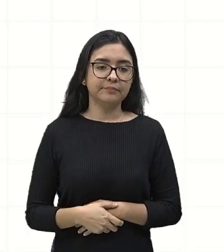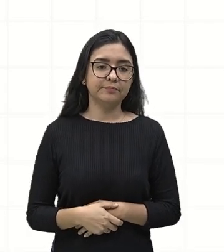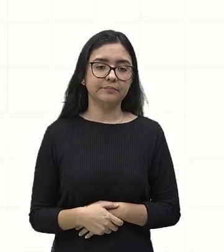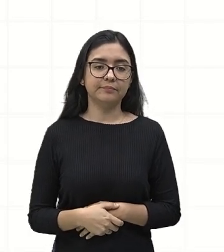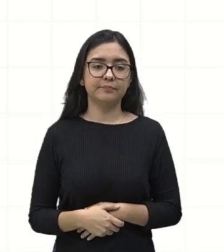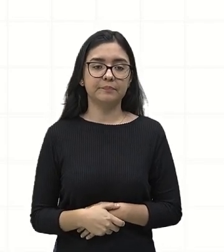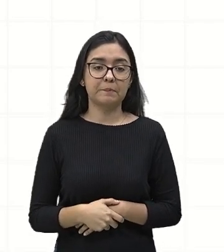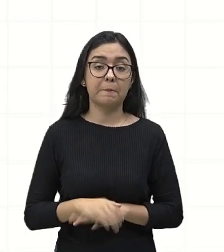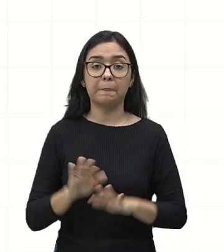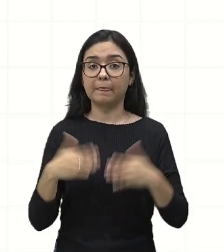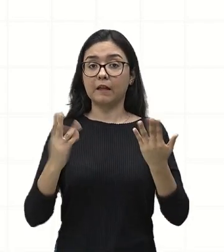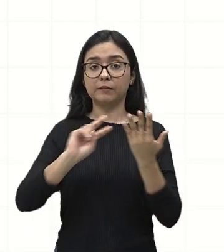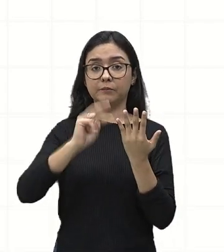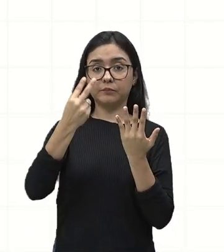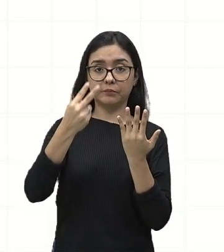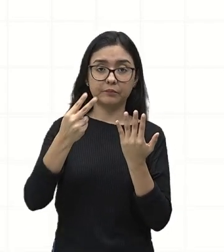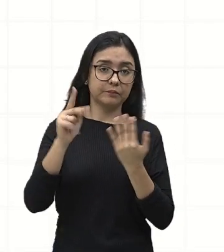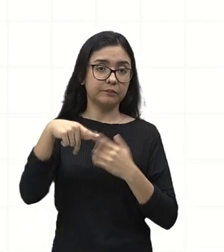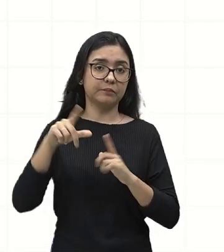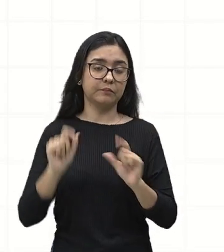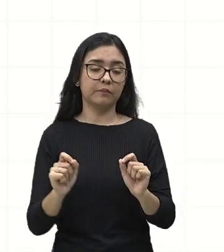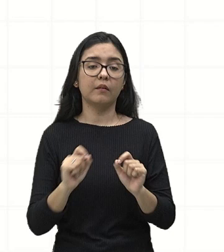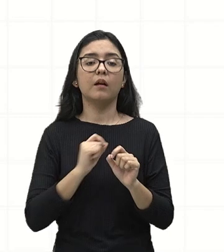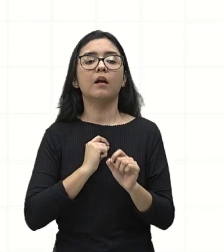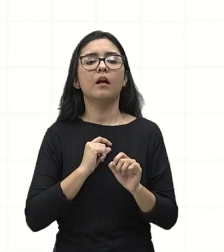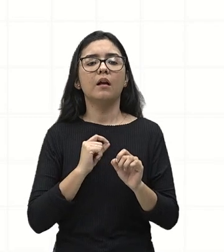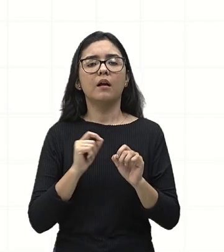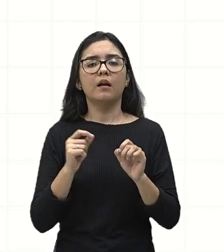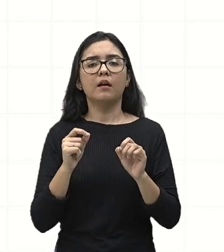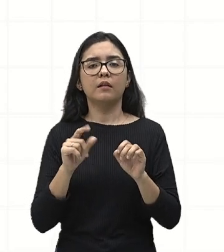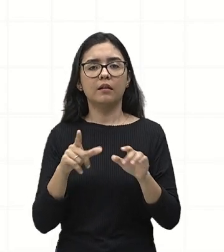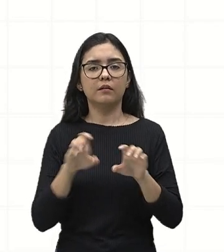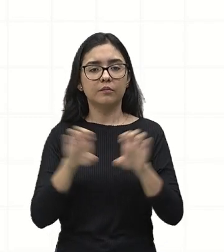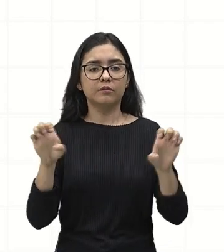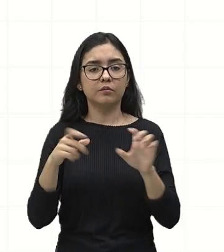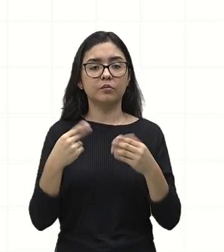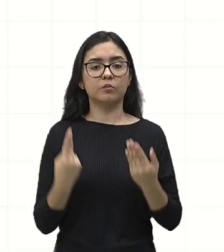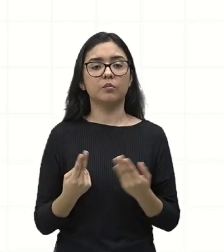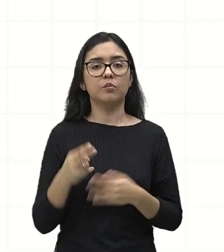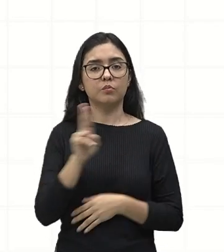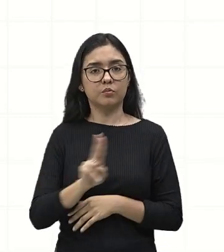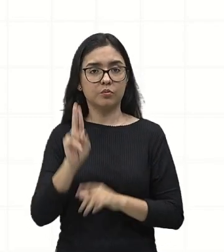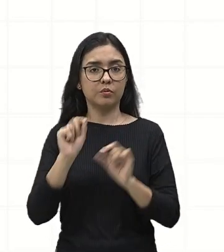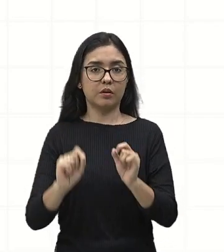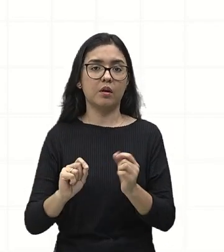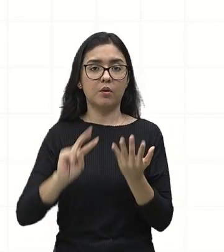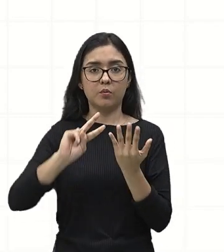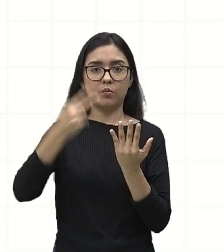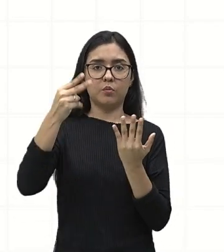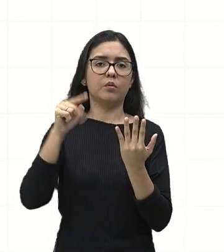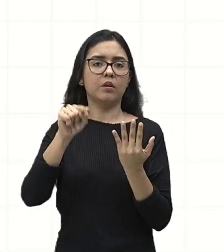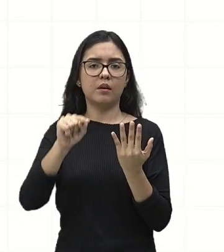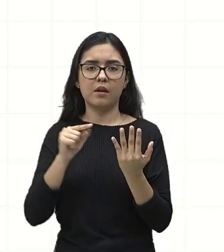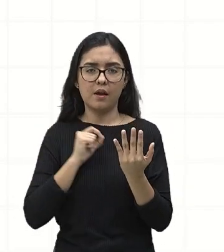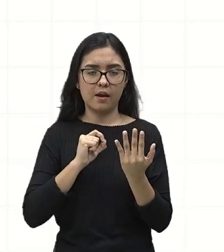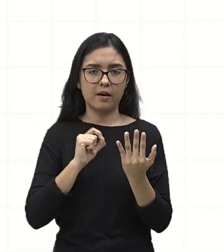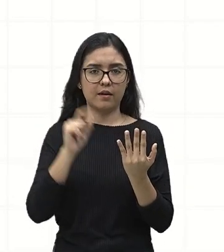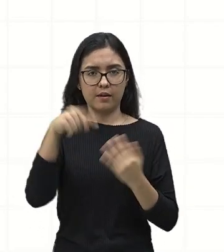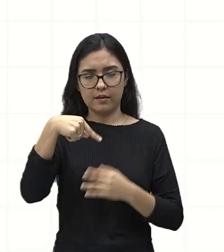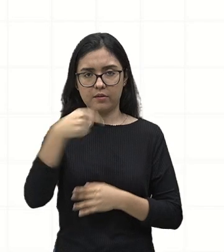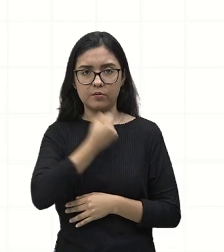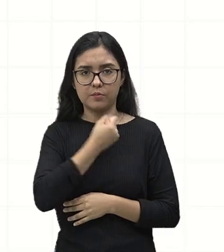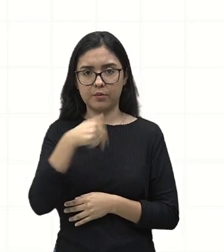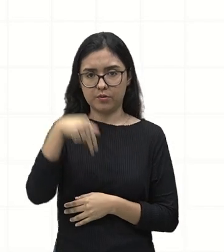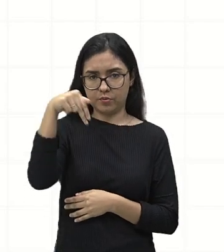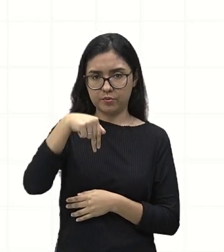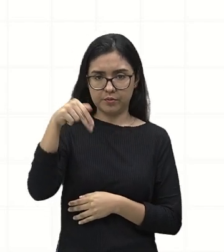a potenciação, ela é a operação de potenciação com expoente natural, tá? Ó, expoente natural.